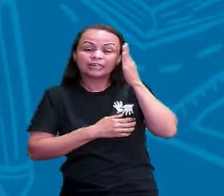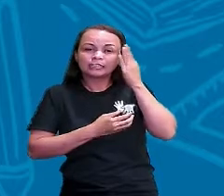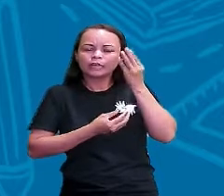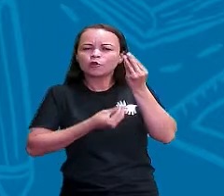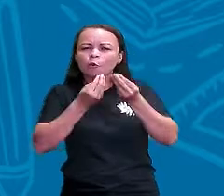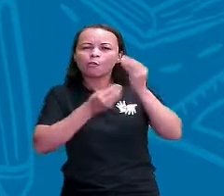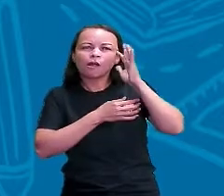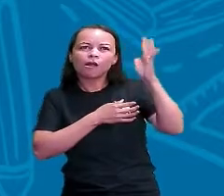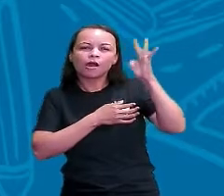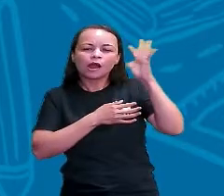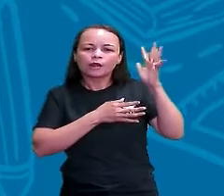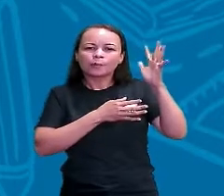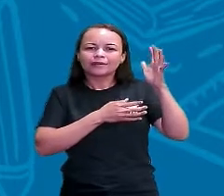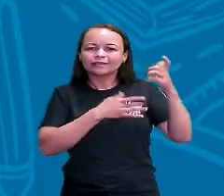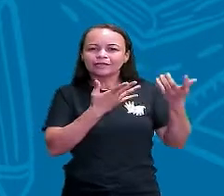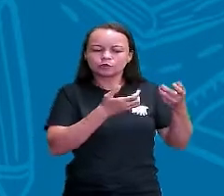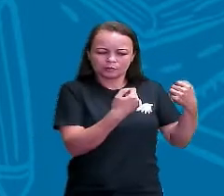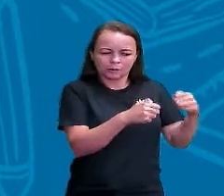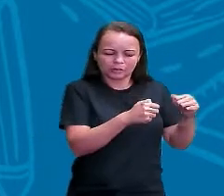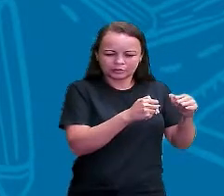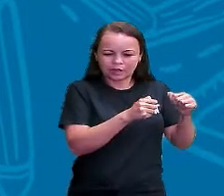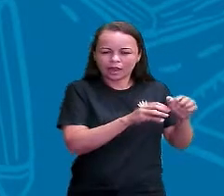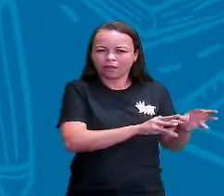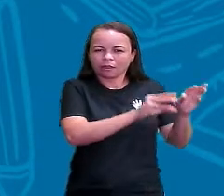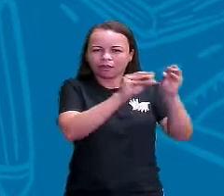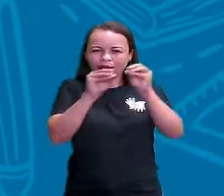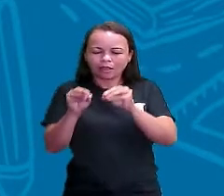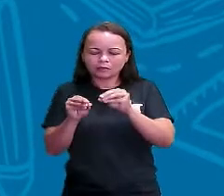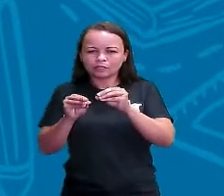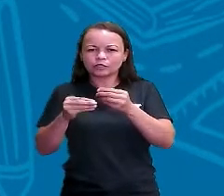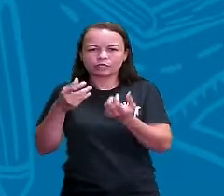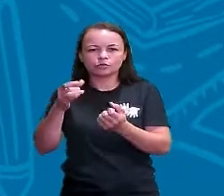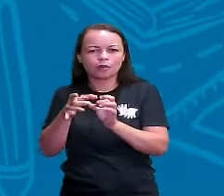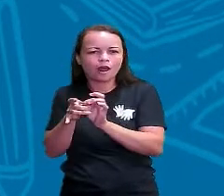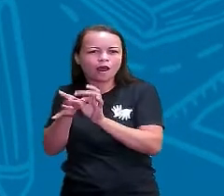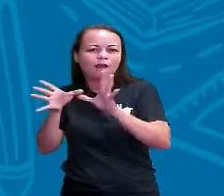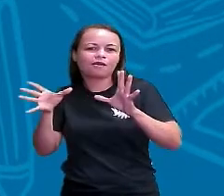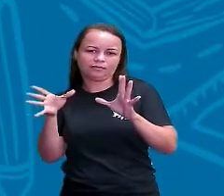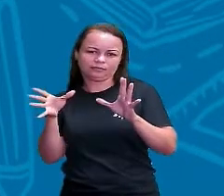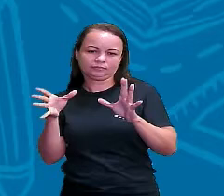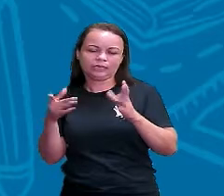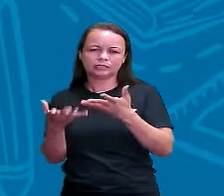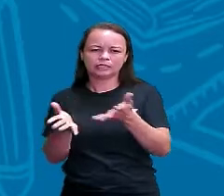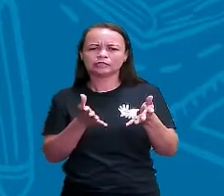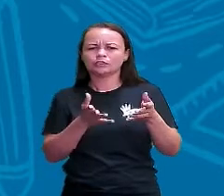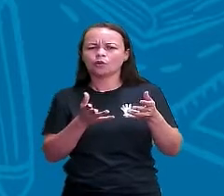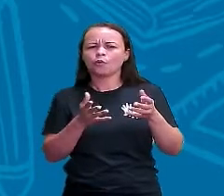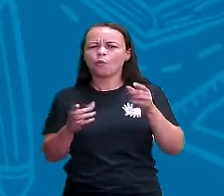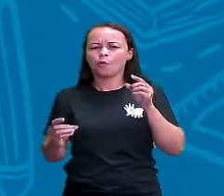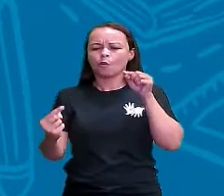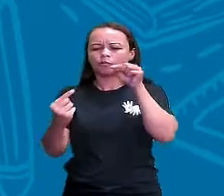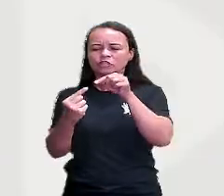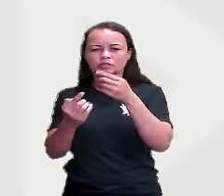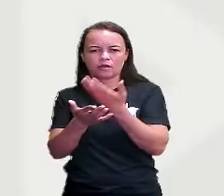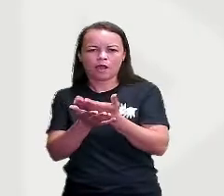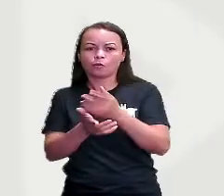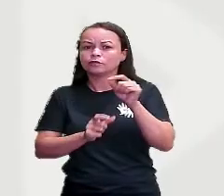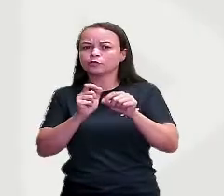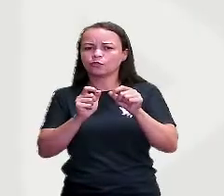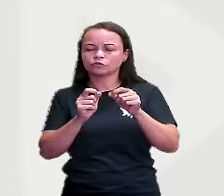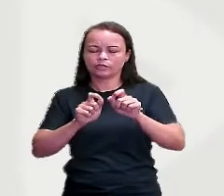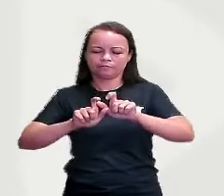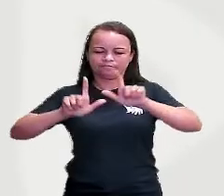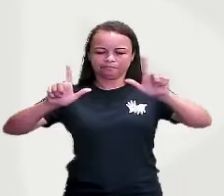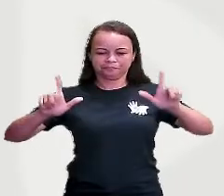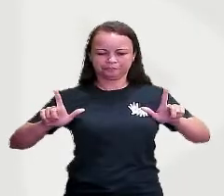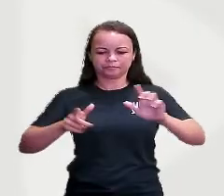reflexão. Do reino da necessidade para o reino da liberdade. Dito isso, qual o objetivo dessa nossa aula de hoje? Abra novamente essa imagem aí, por favor,